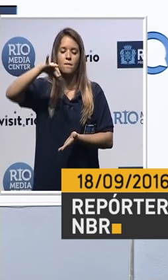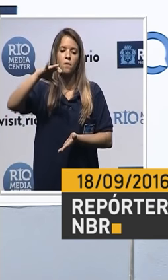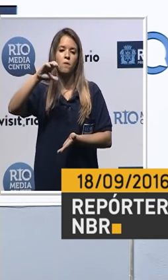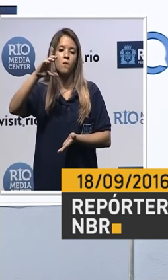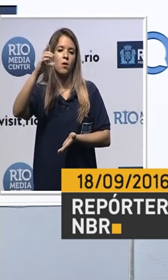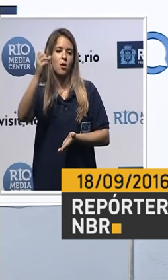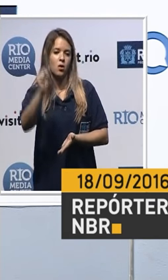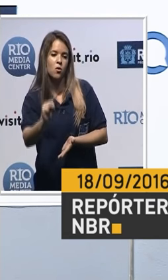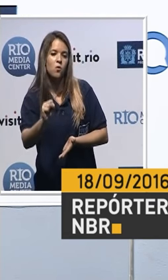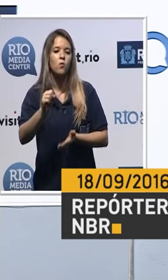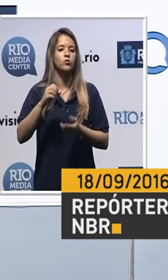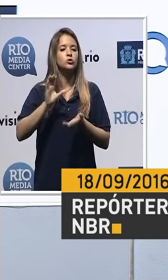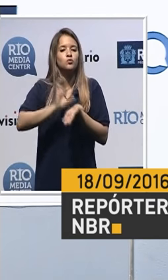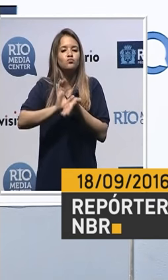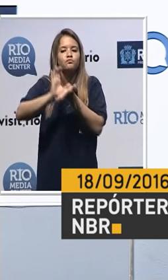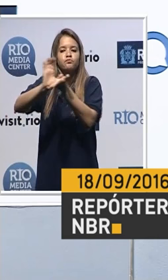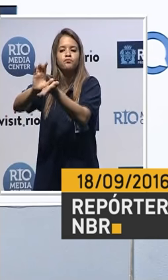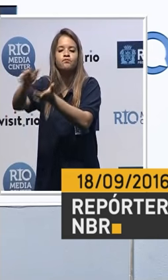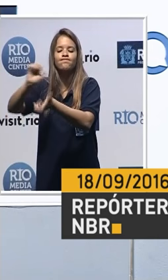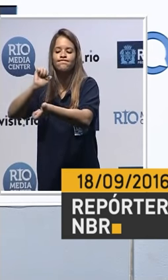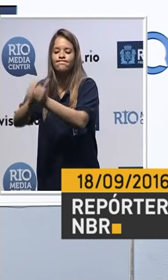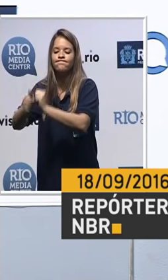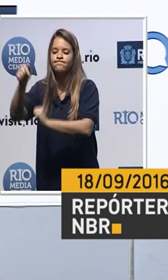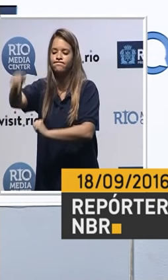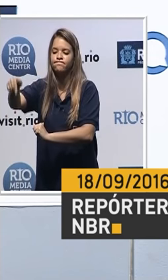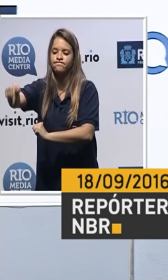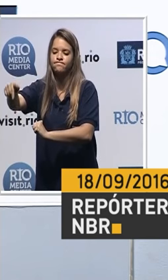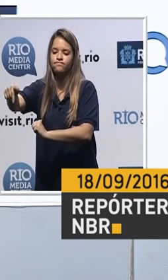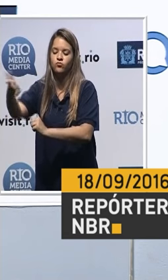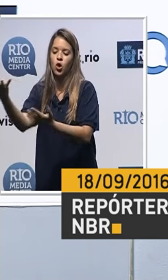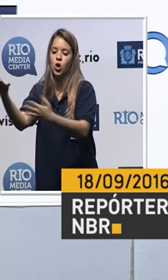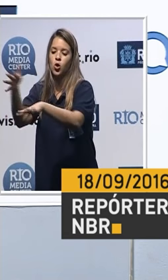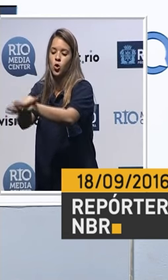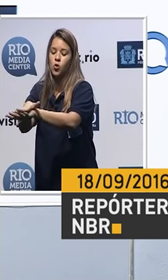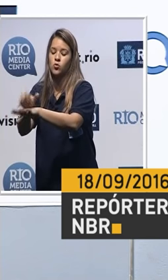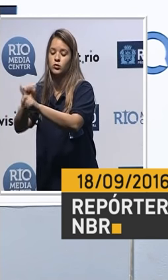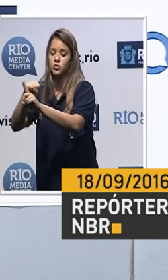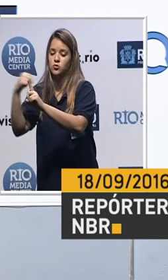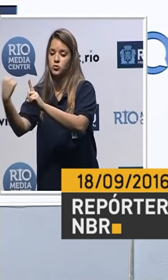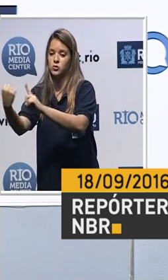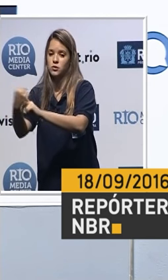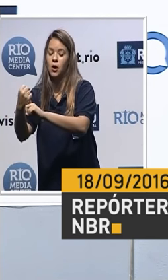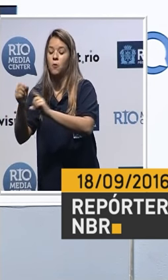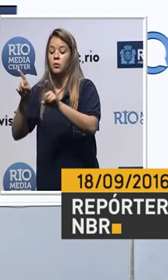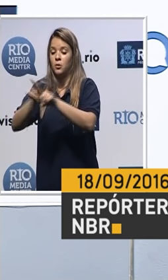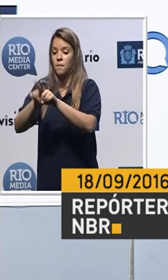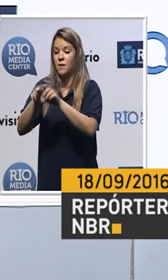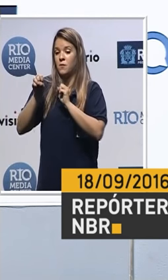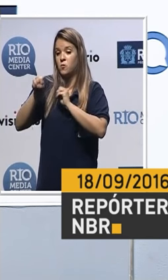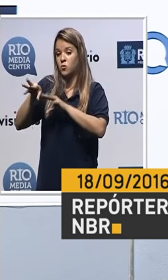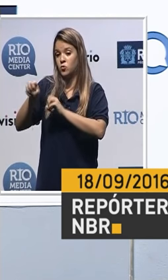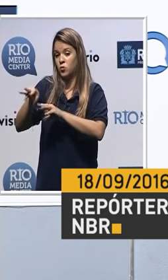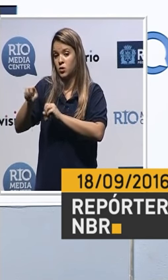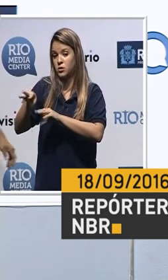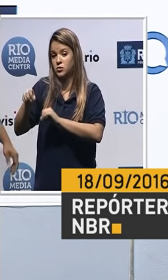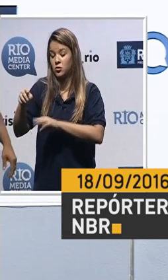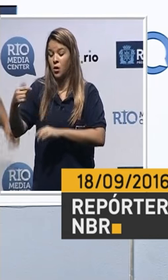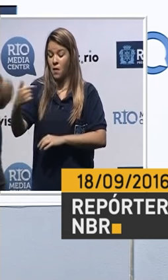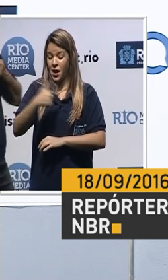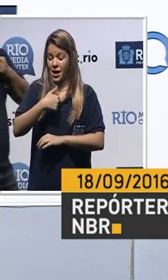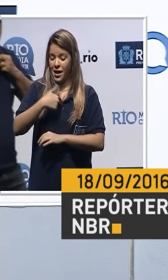destinados ao esporte de inclusão social, ao esporte educacional,